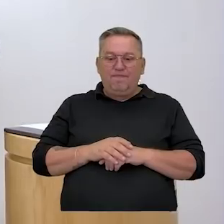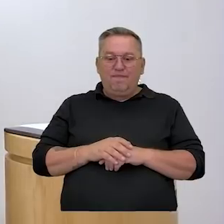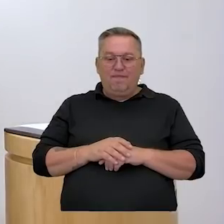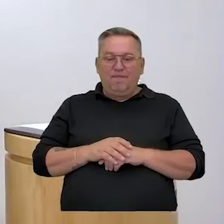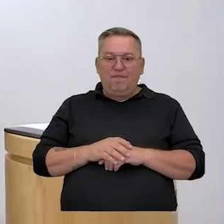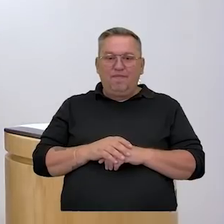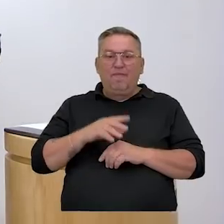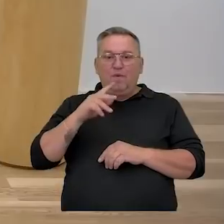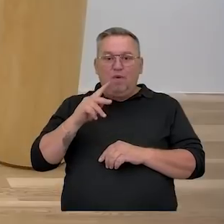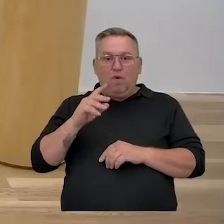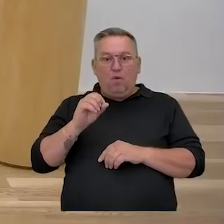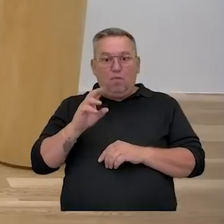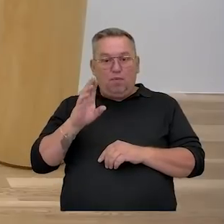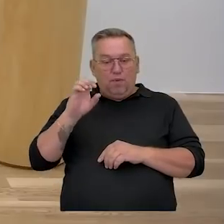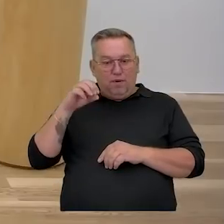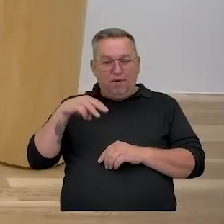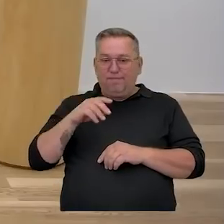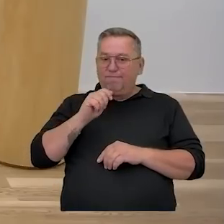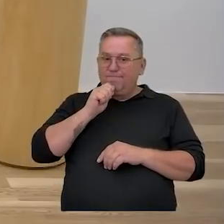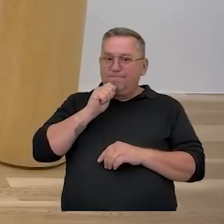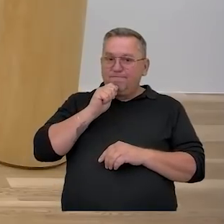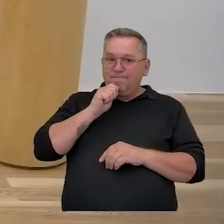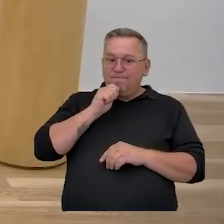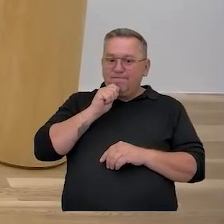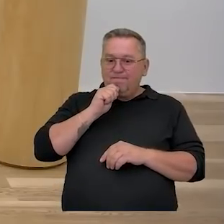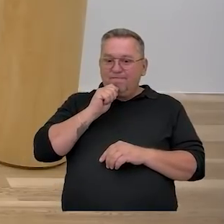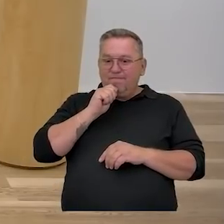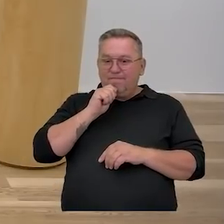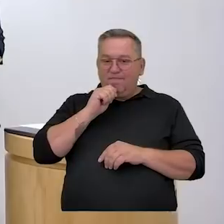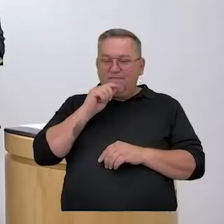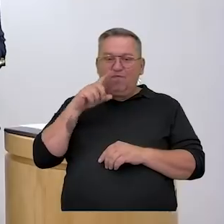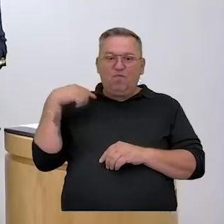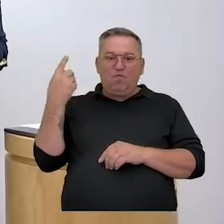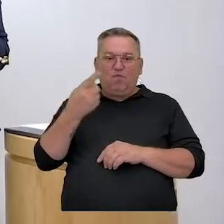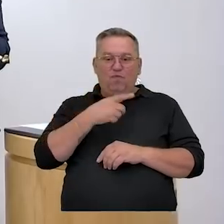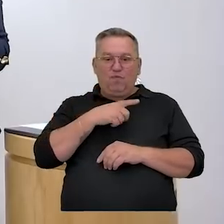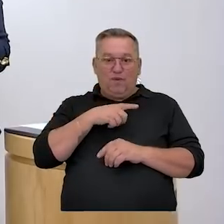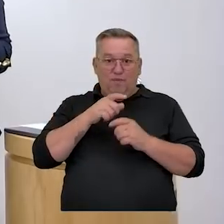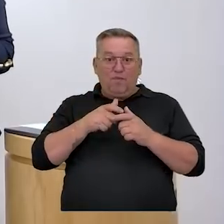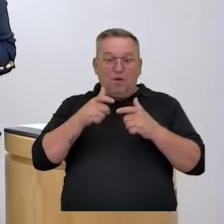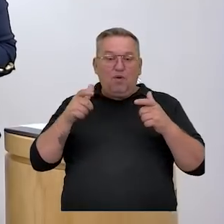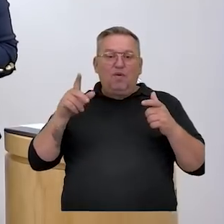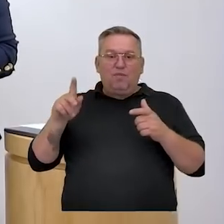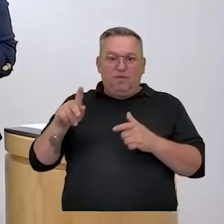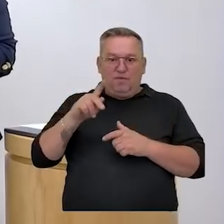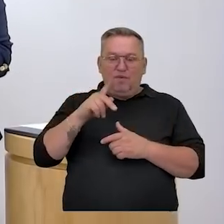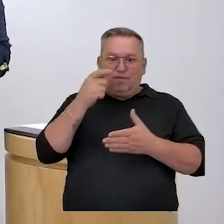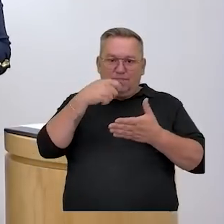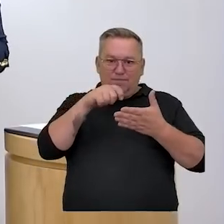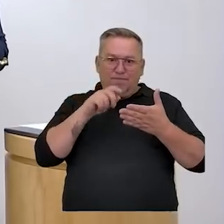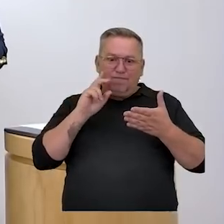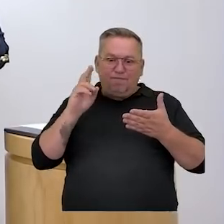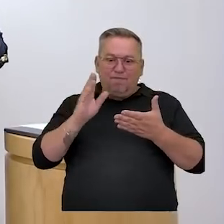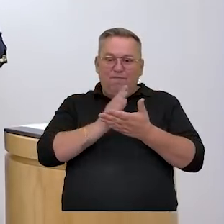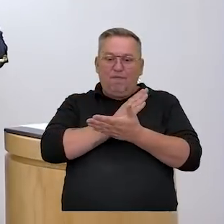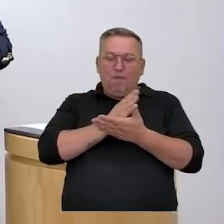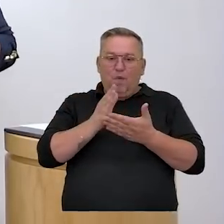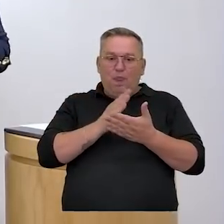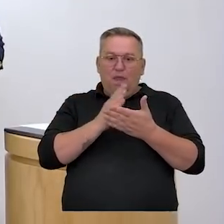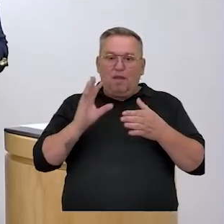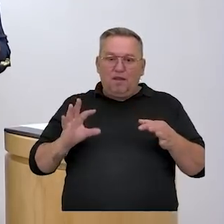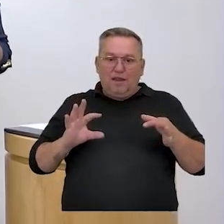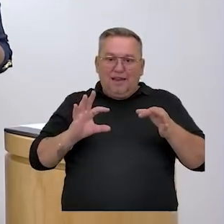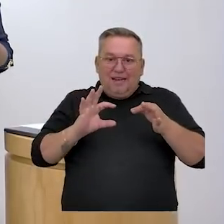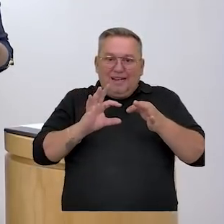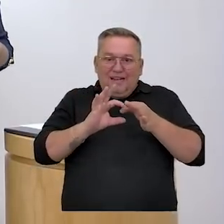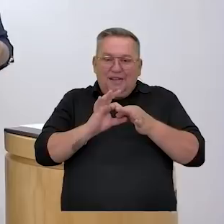o porém aí, colocaram? Ainda não. Tá. Então, nós temos a maioria, vocês perceberam aí que eu separei, são conjunções que dão a ideia